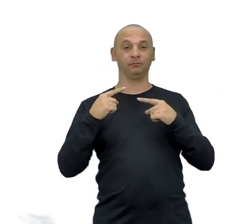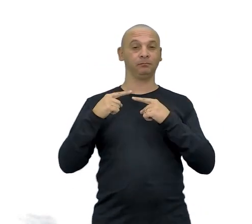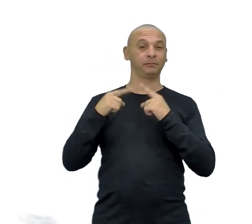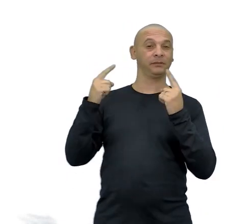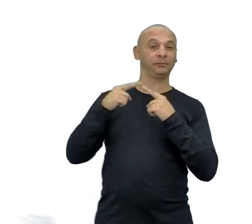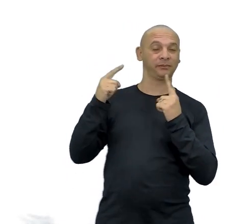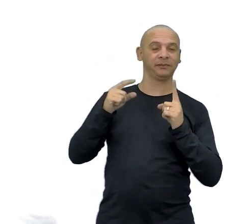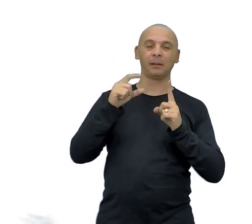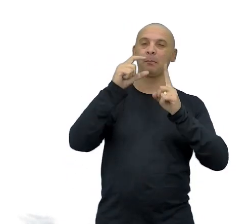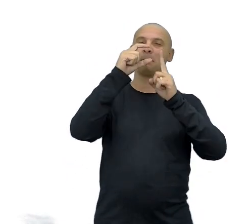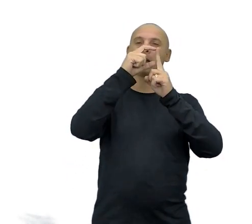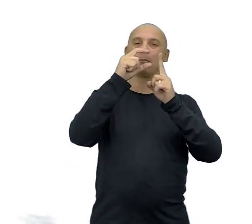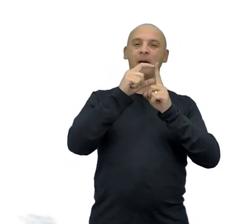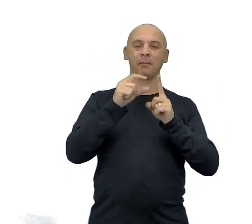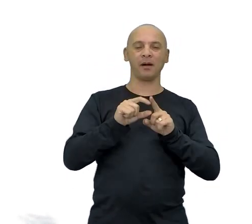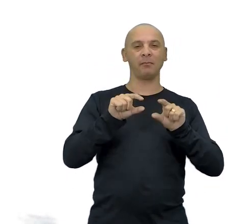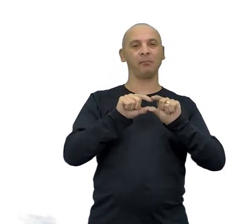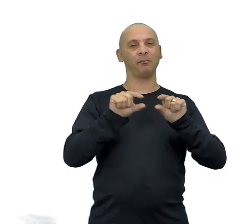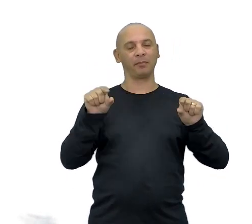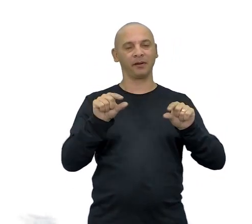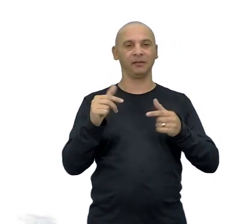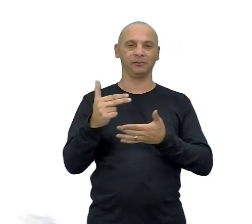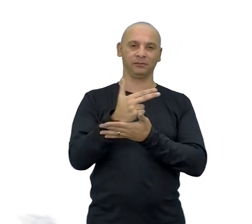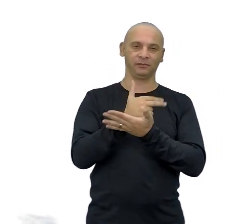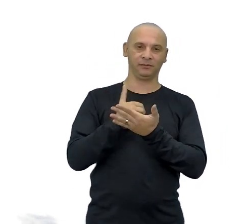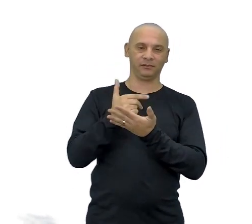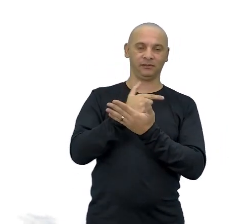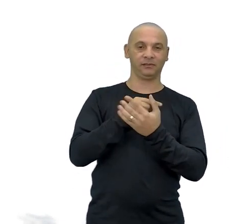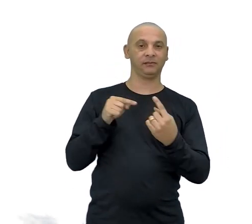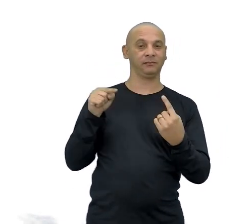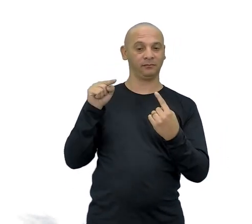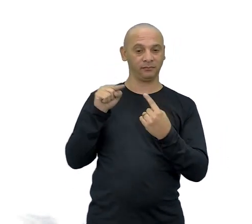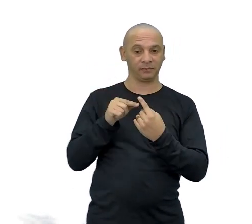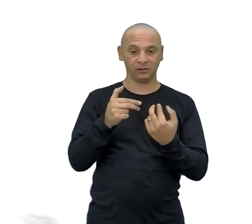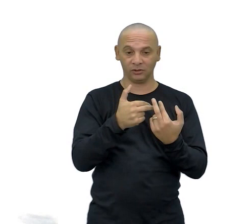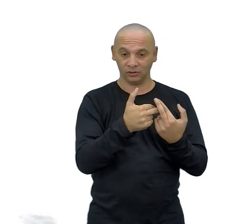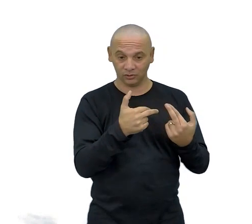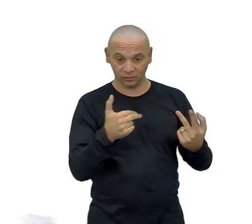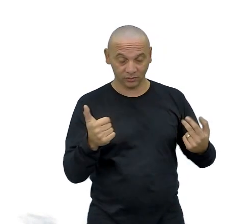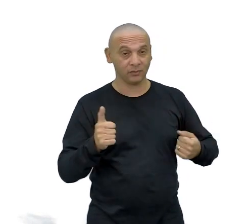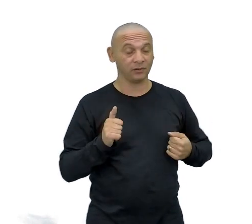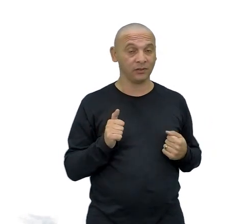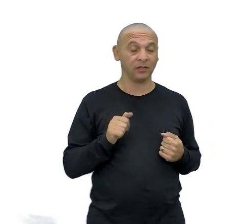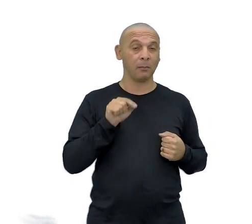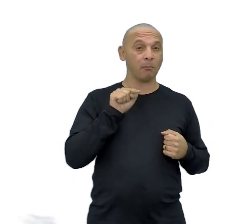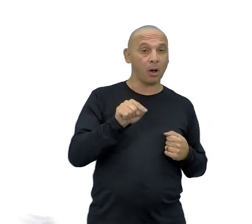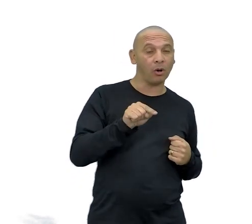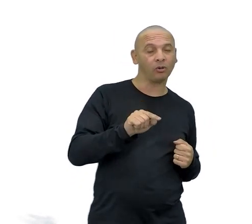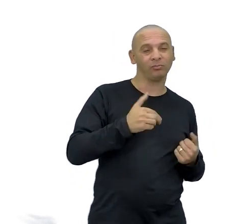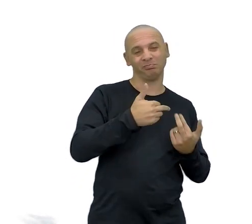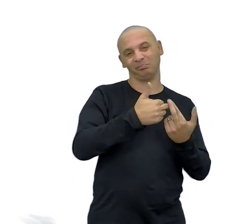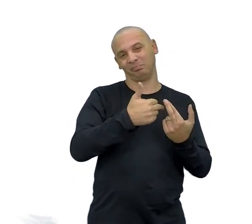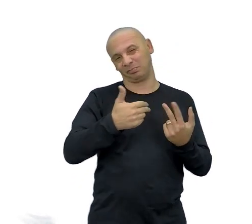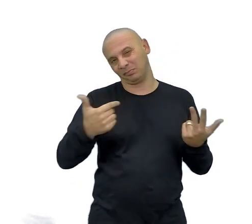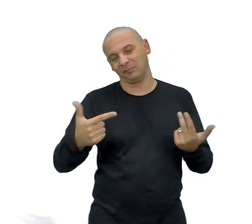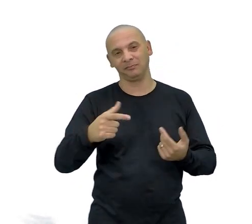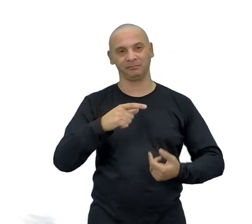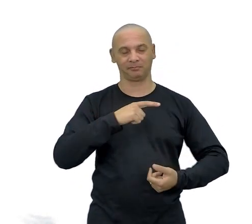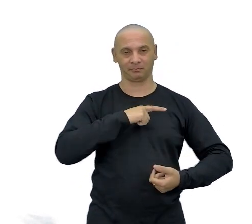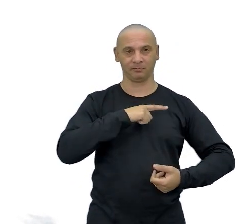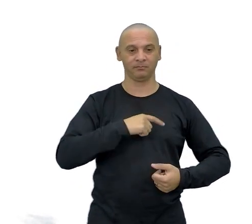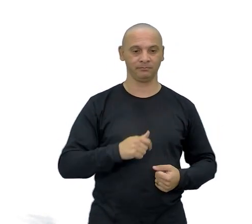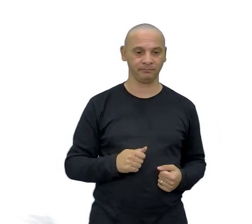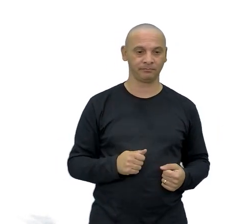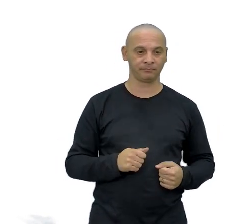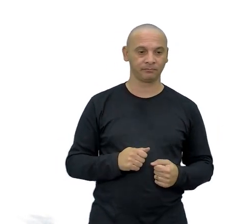por palavras, expressões e imagens, clichês, recursos iconográficos, pontuações.